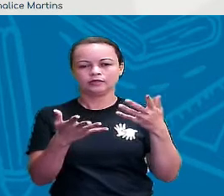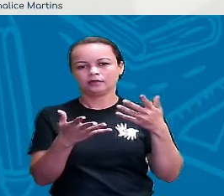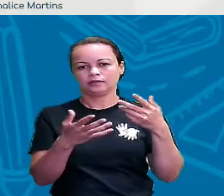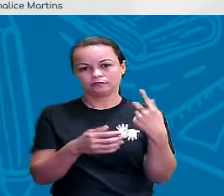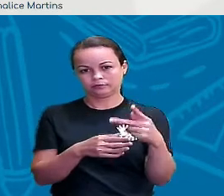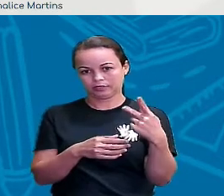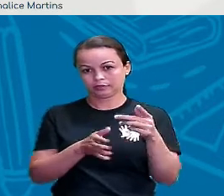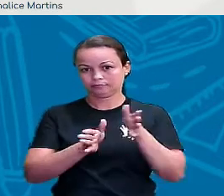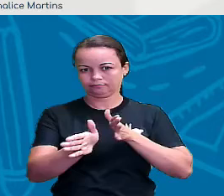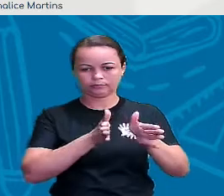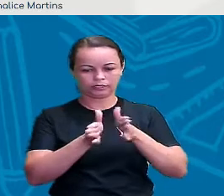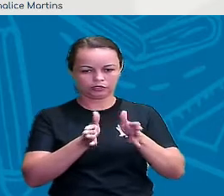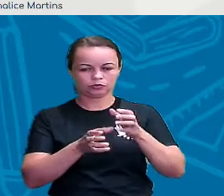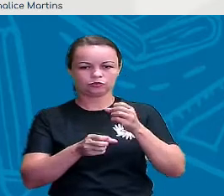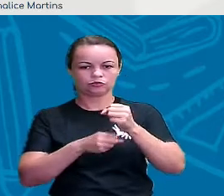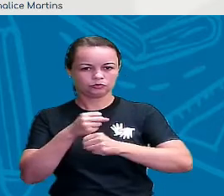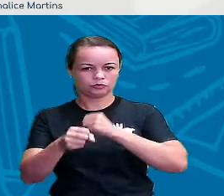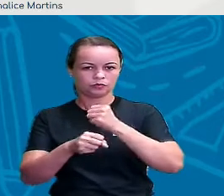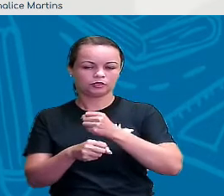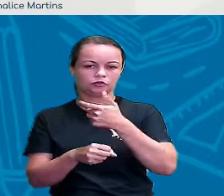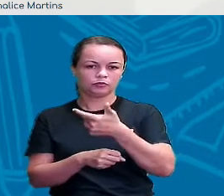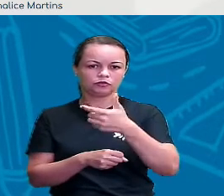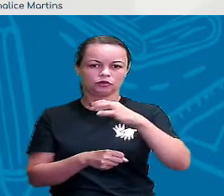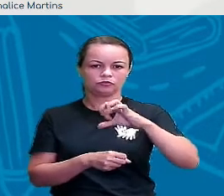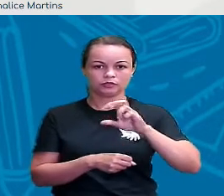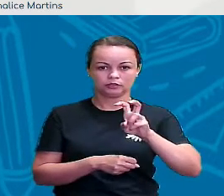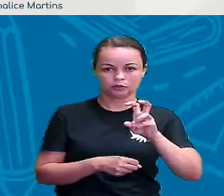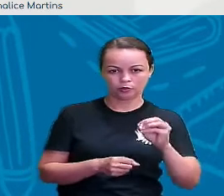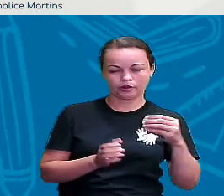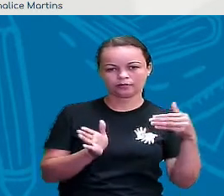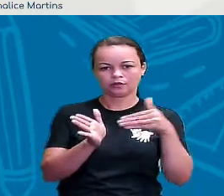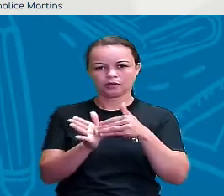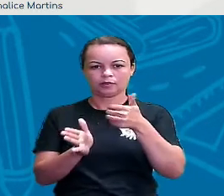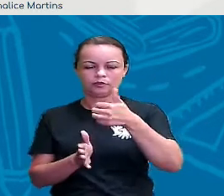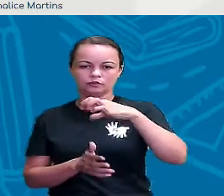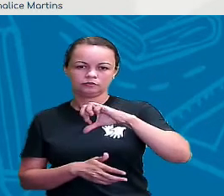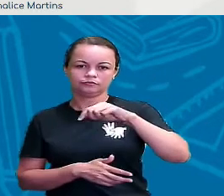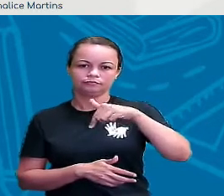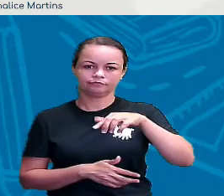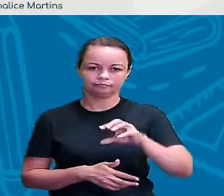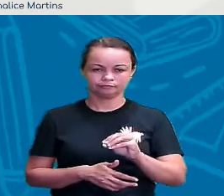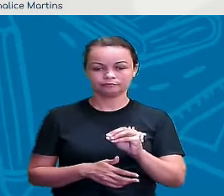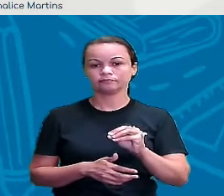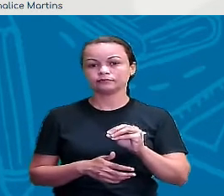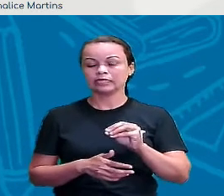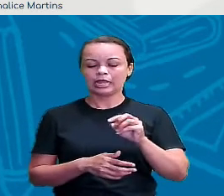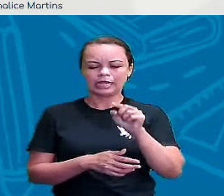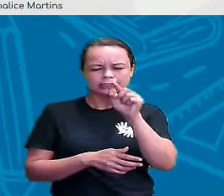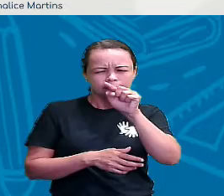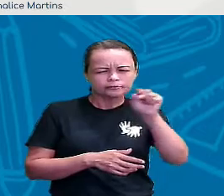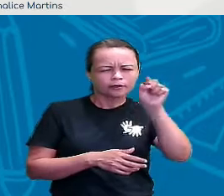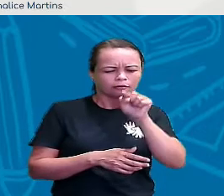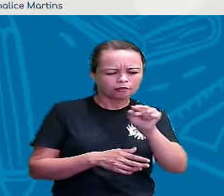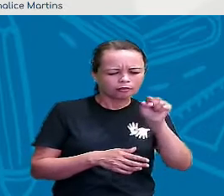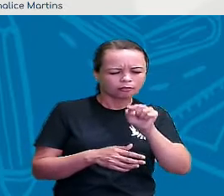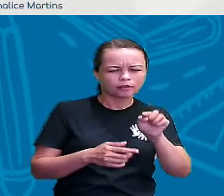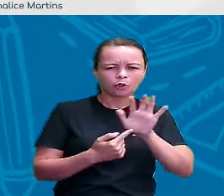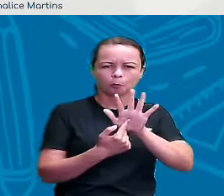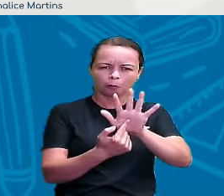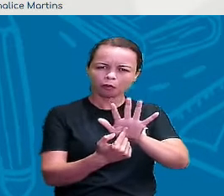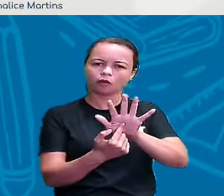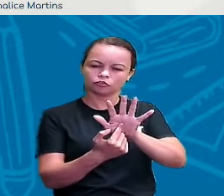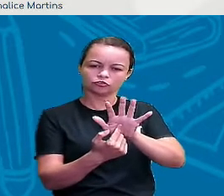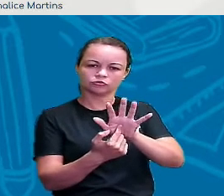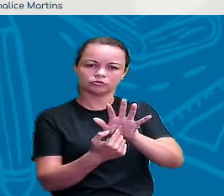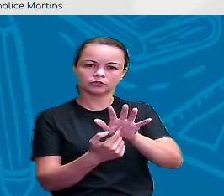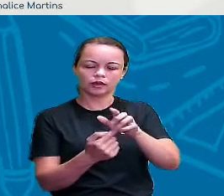justamente nesse período de 1950 a 1970, as setas aí estão mostrando, né, um